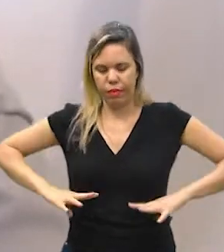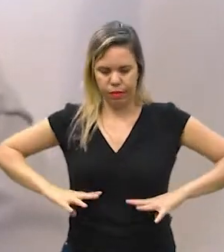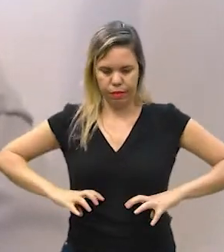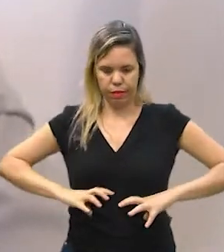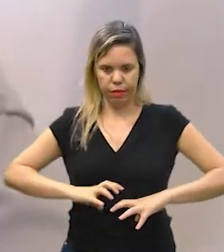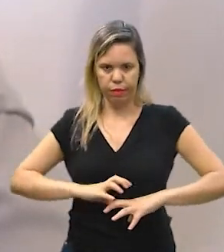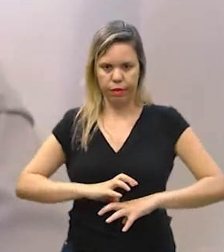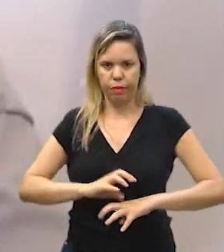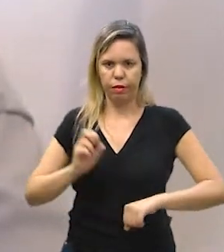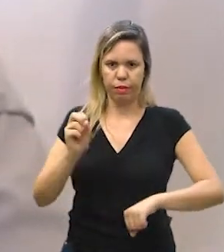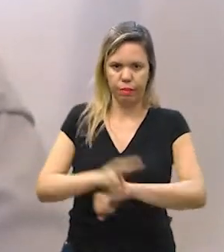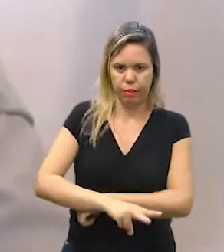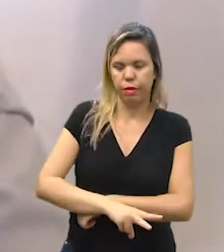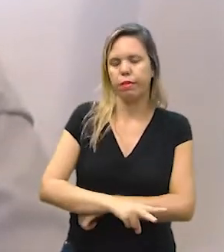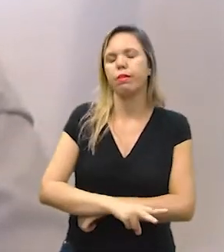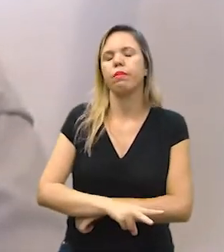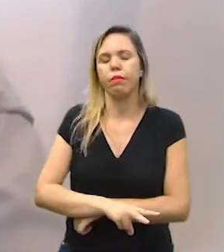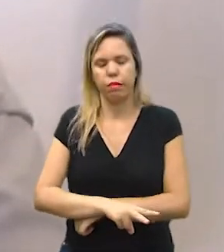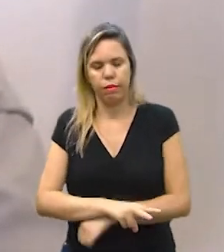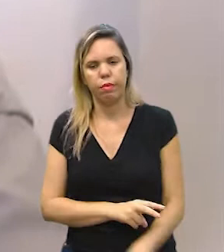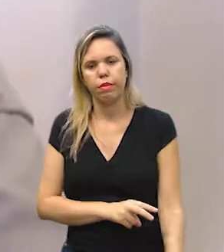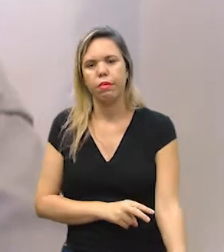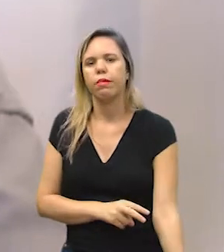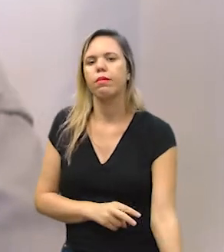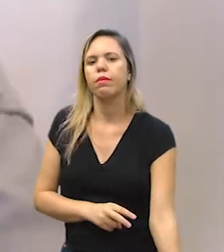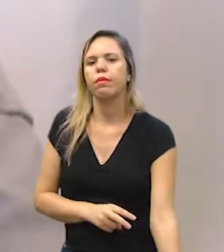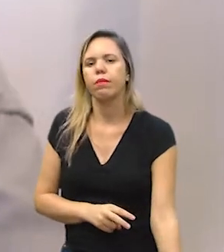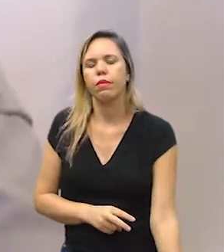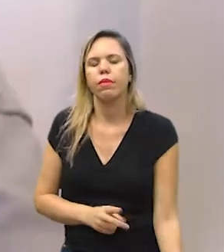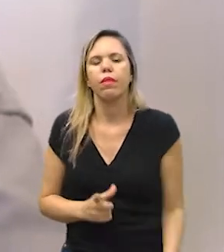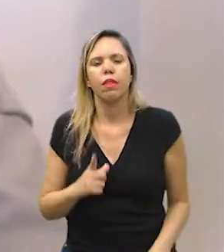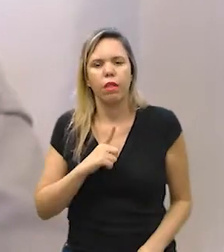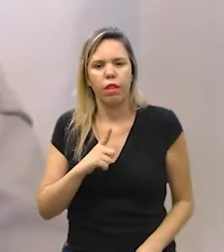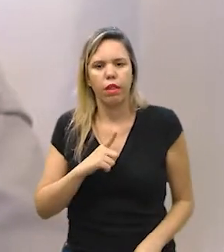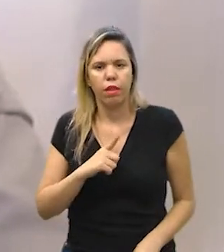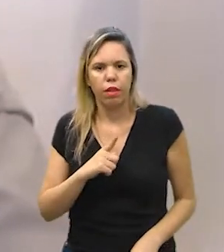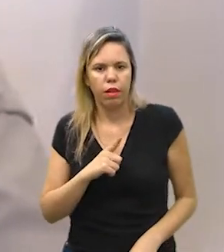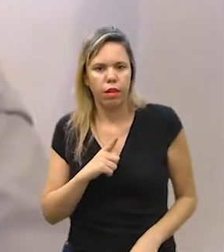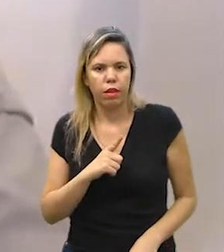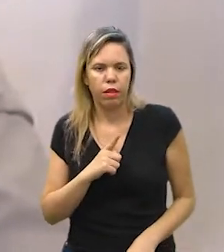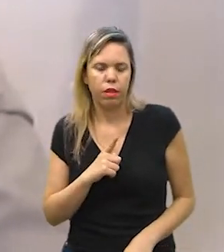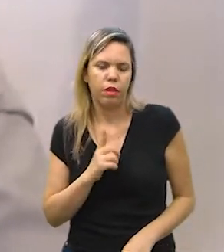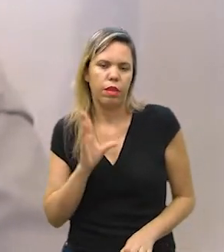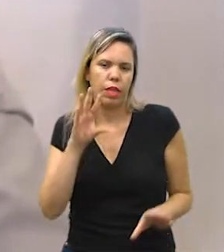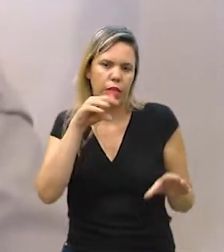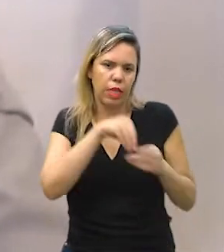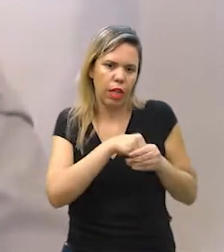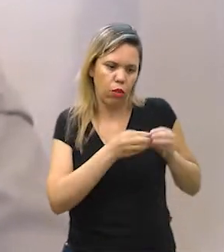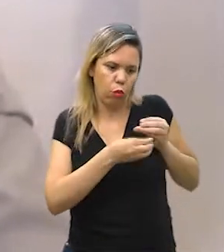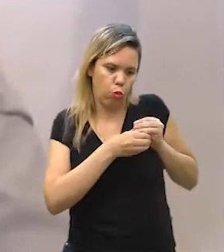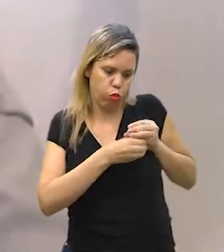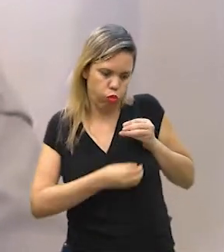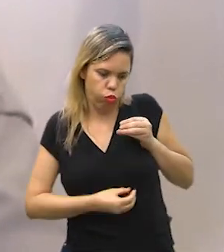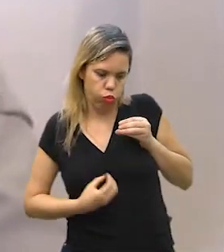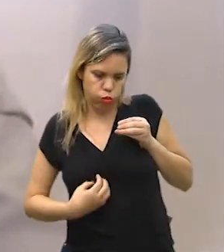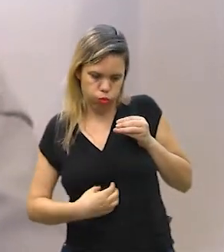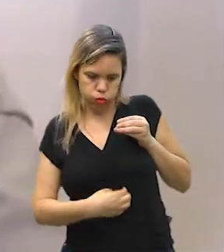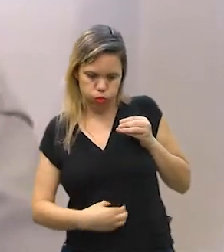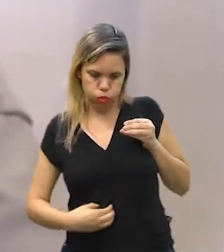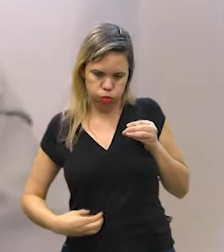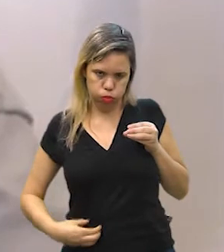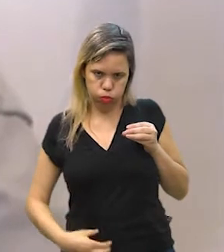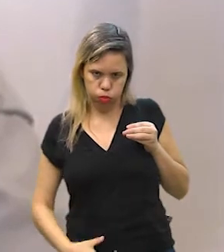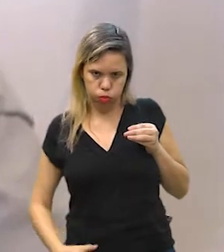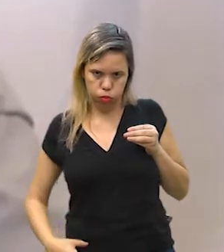bactérias, vírus e outras substâncias e outros micro-organismos que existem no intestino, que tem uma série de ações muito